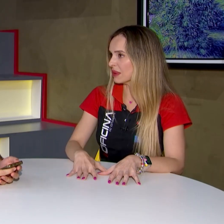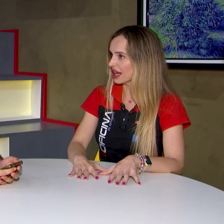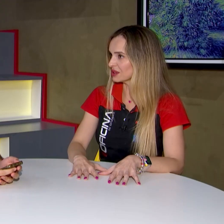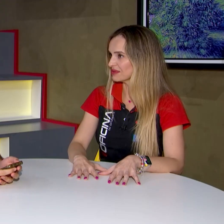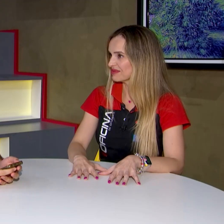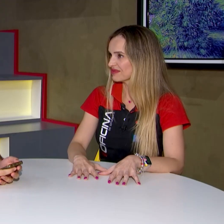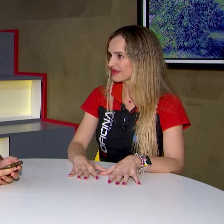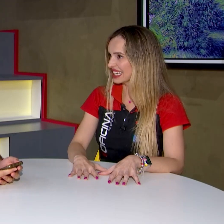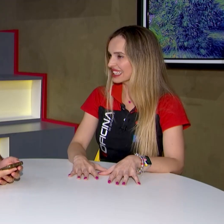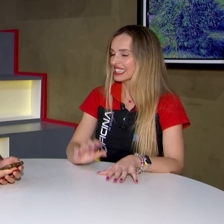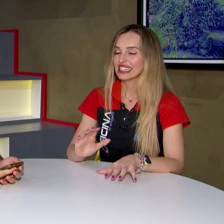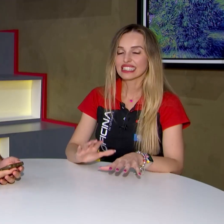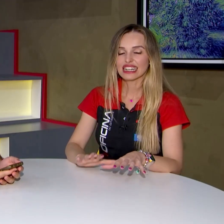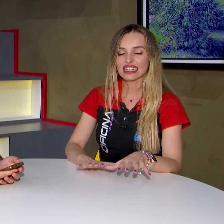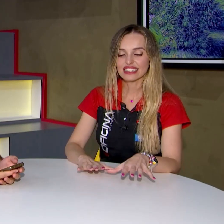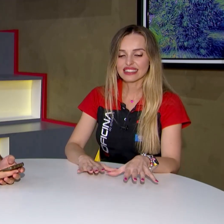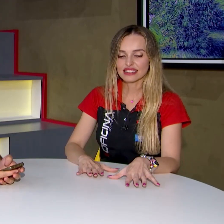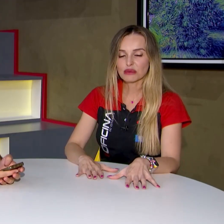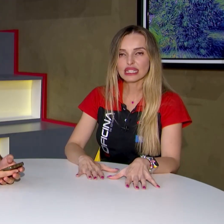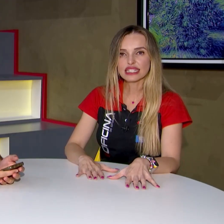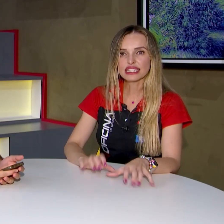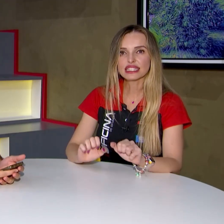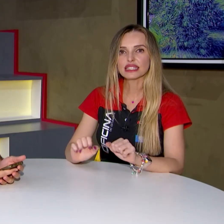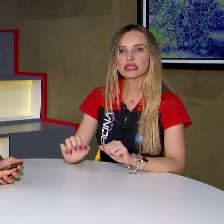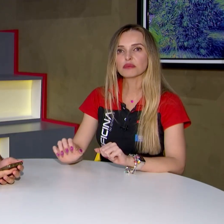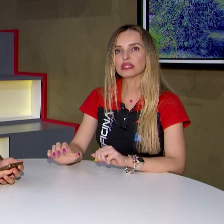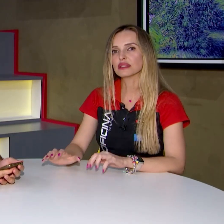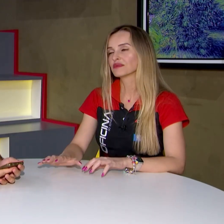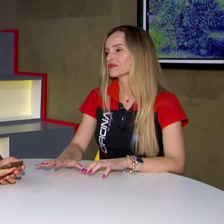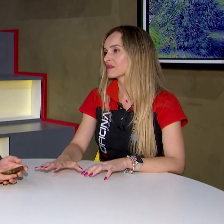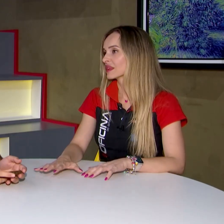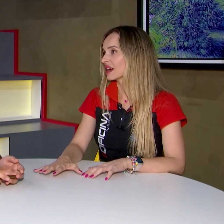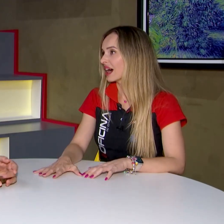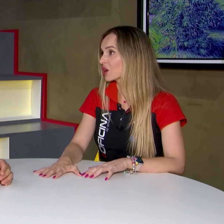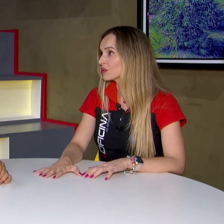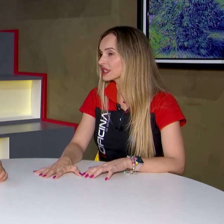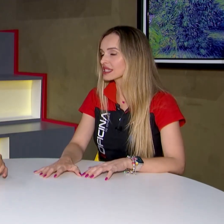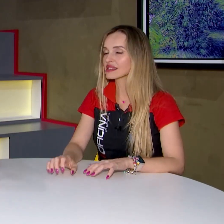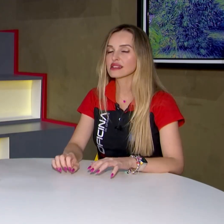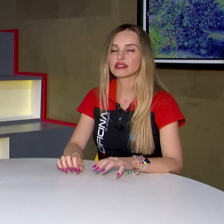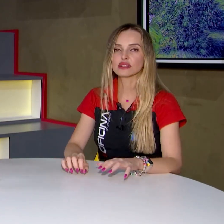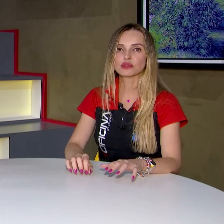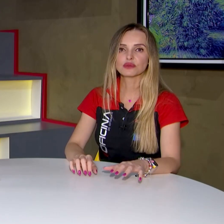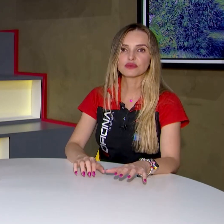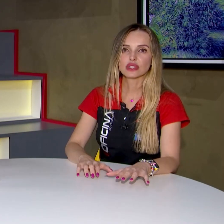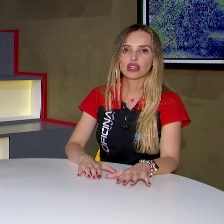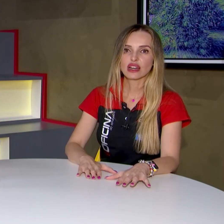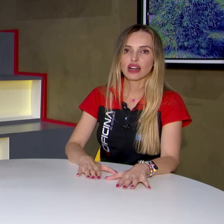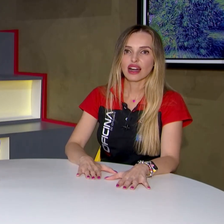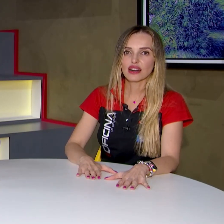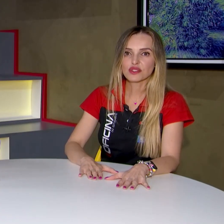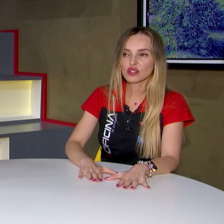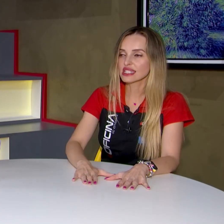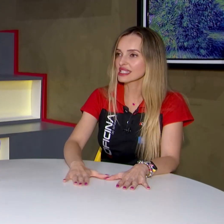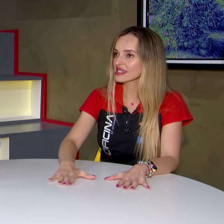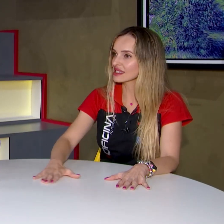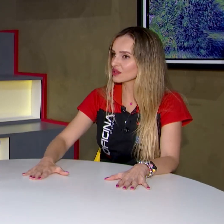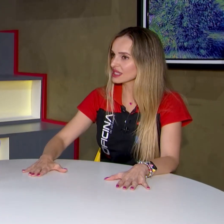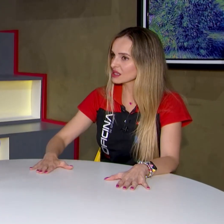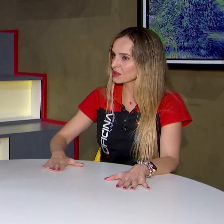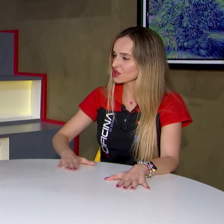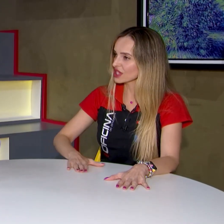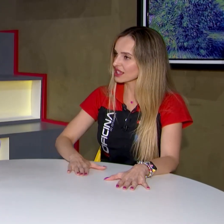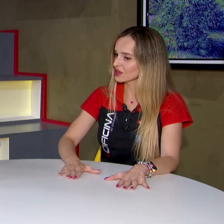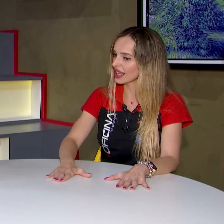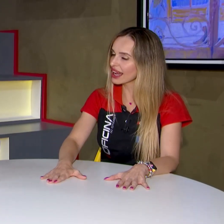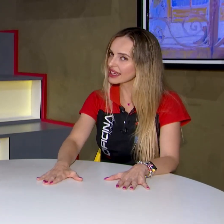mundo do trabalho, né? Trabalhar em equipe, a comunicação, a